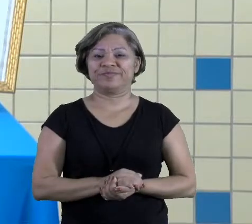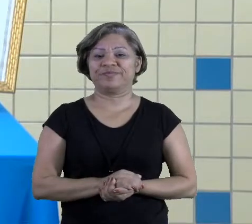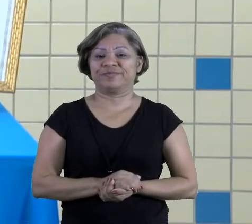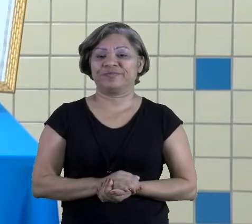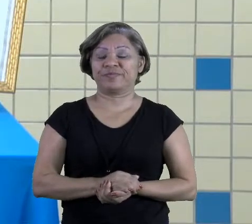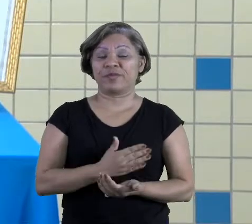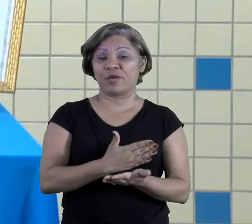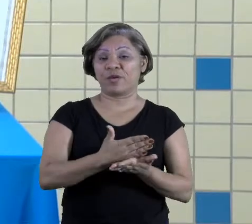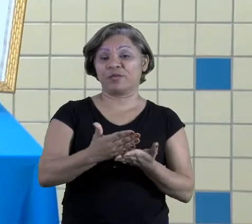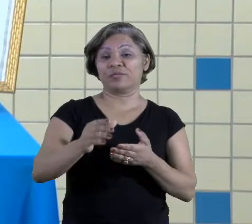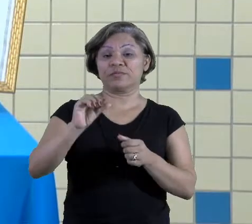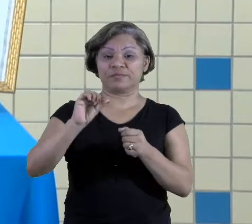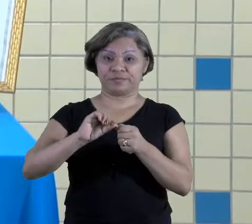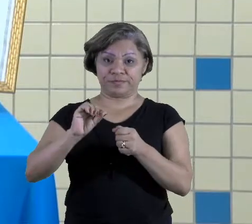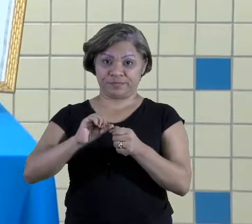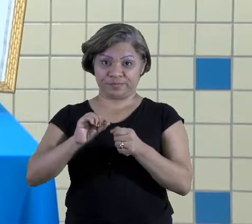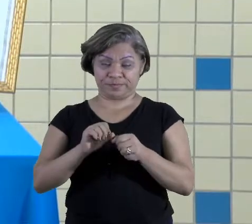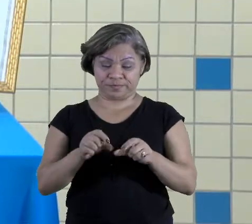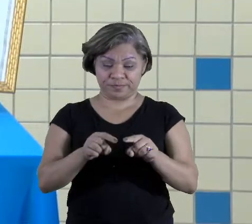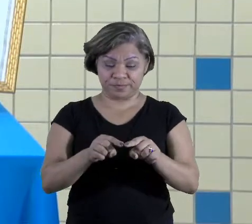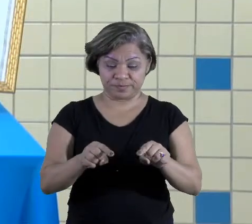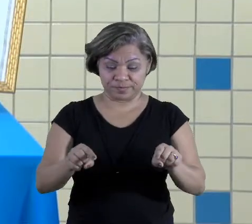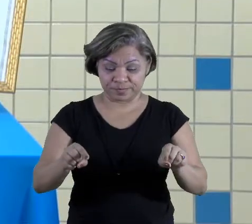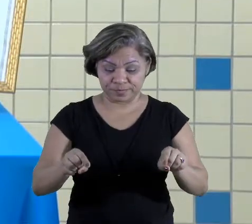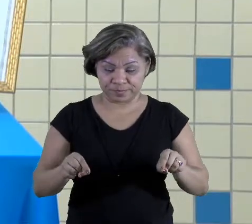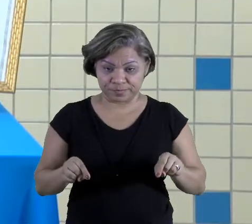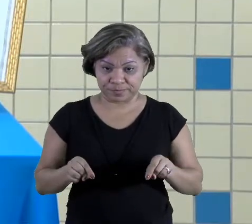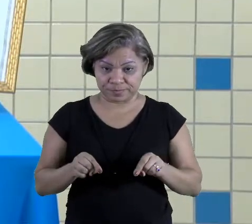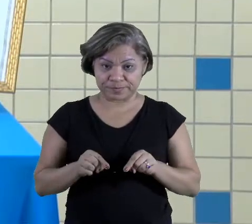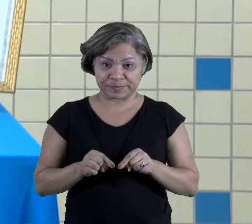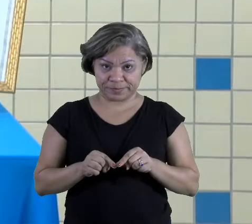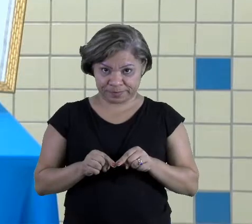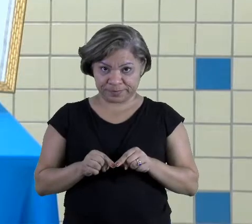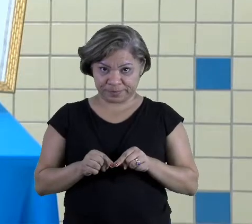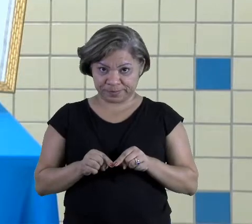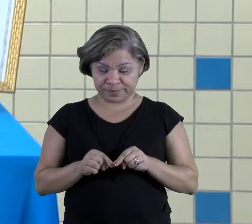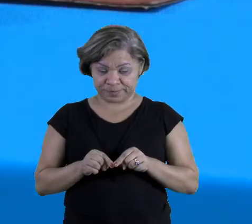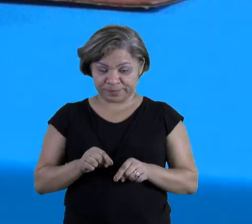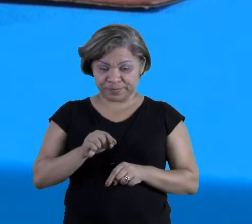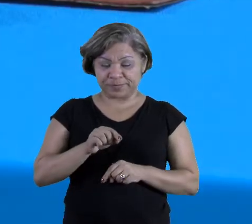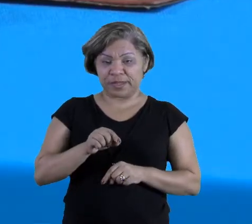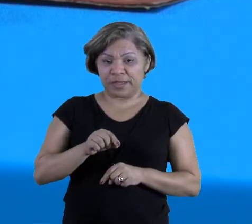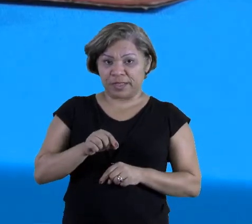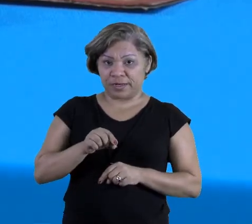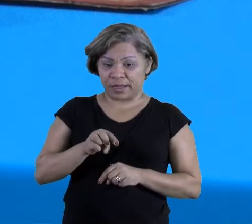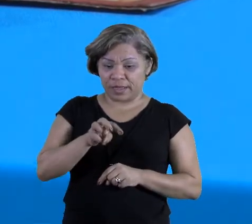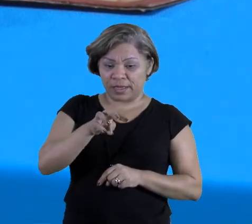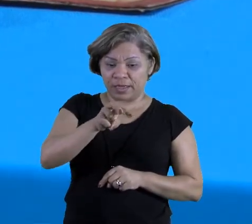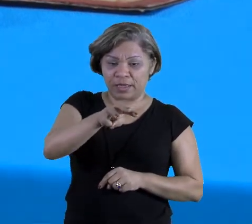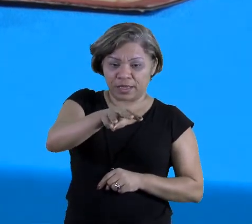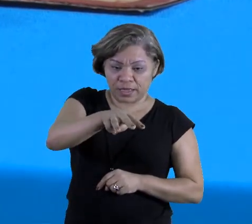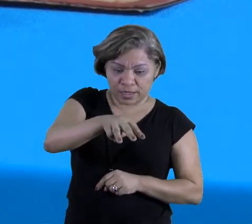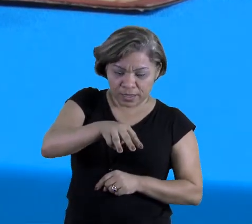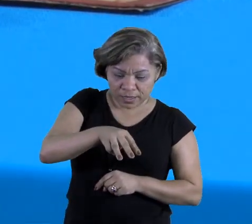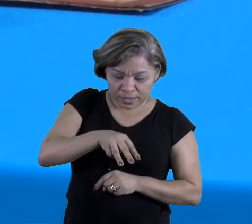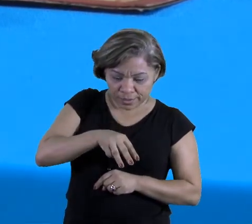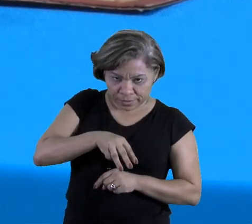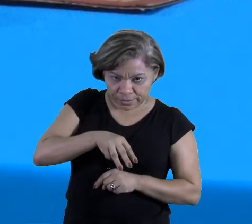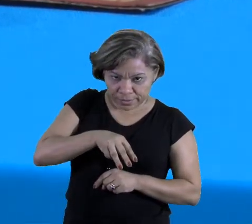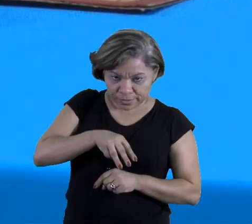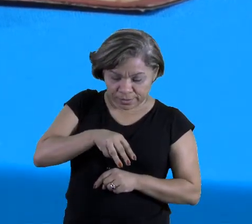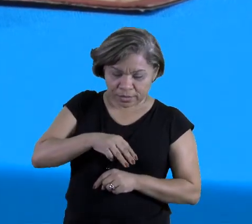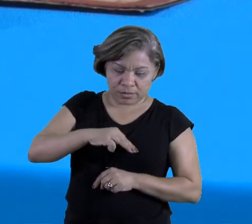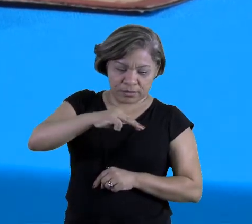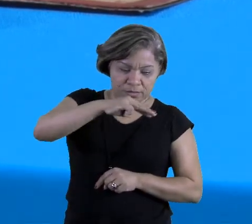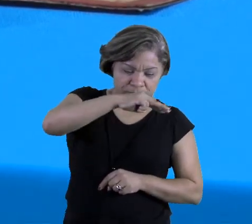fazendo o nosso tabuleiro. O tabuleiro ele é seguido de 3 linhas, né, na horizontal e 3